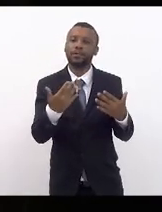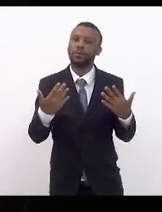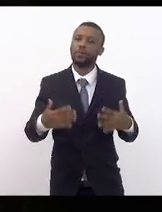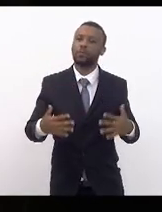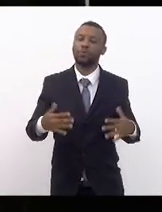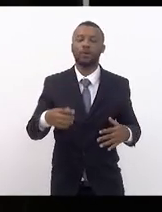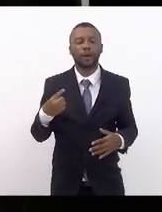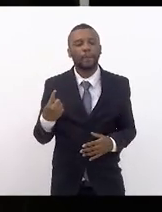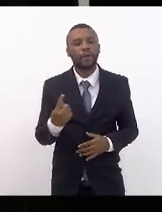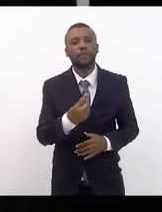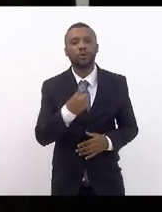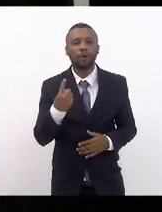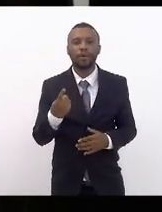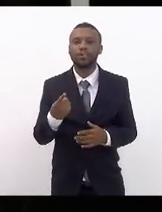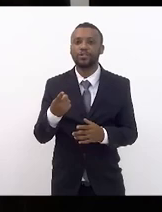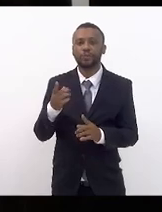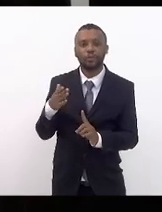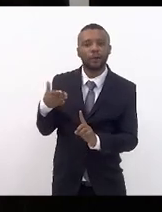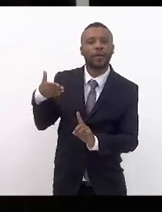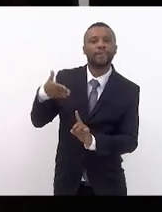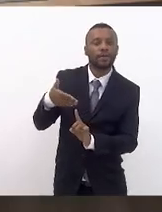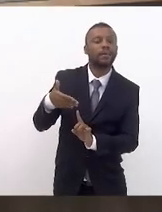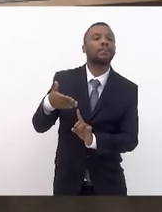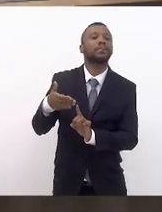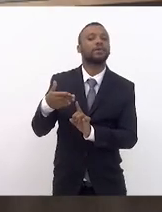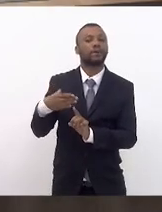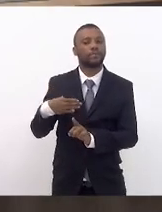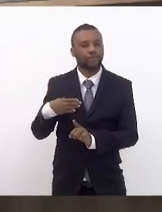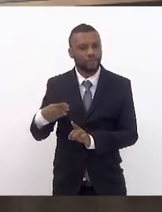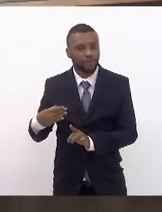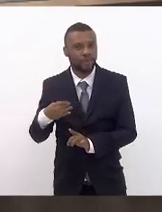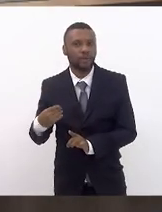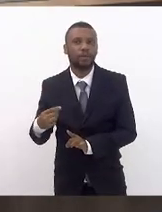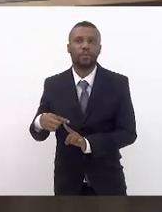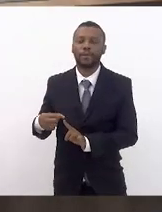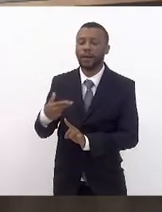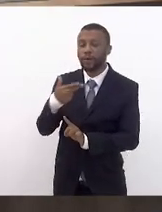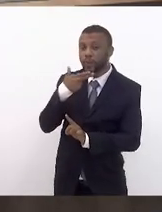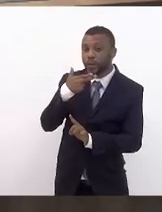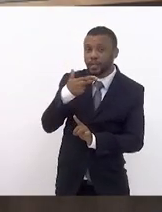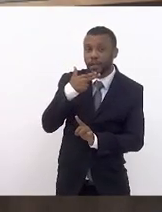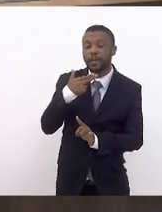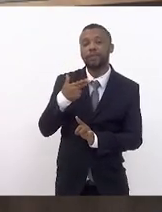o exemplo com os filhos, com os netos e com a medicina.